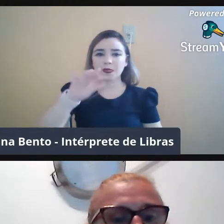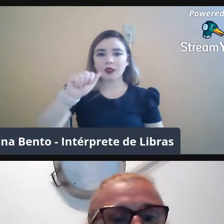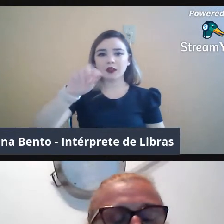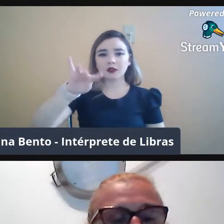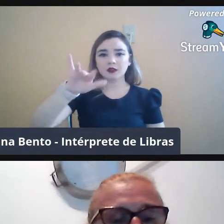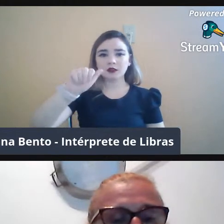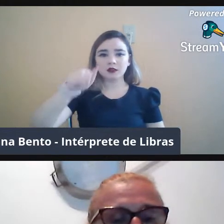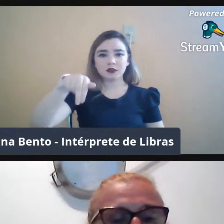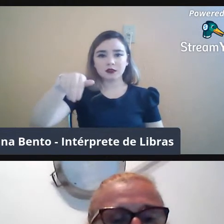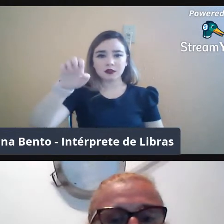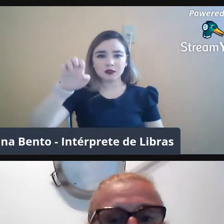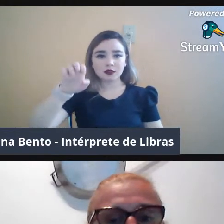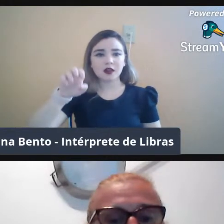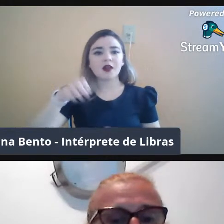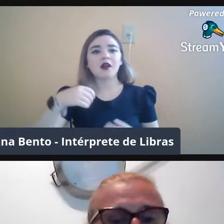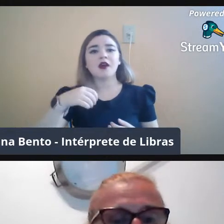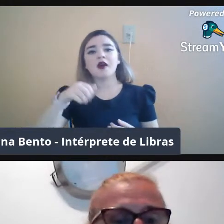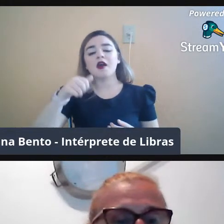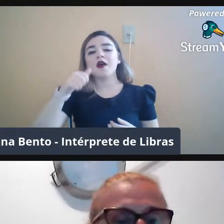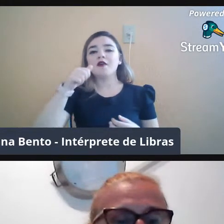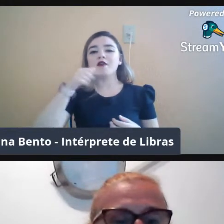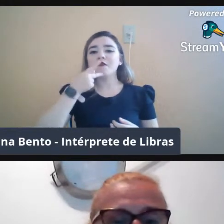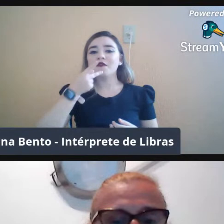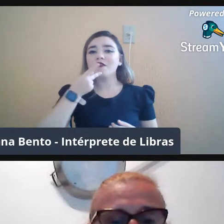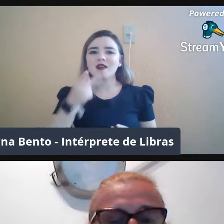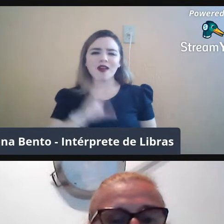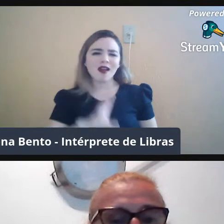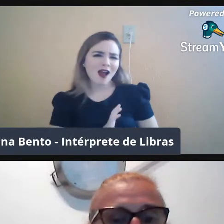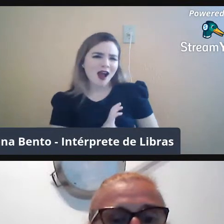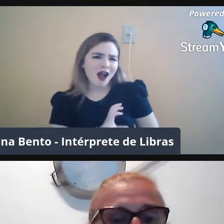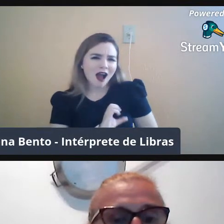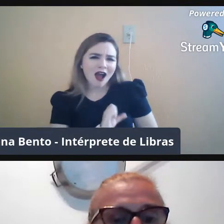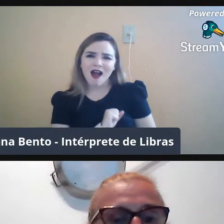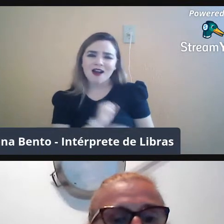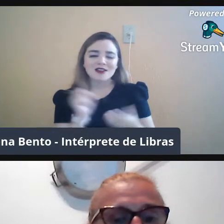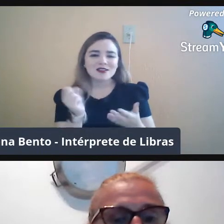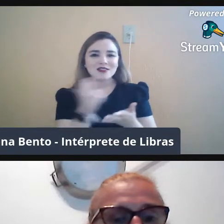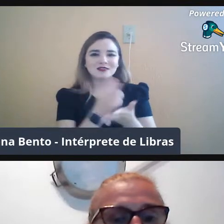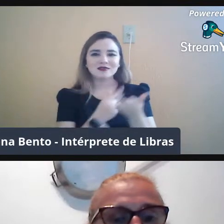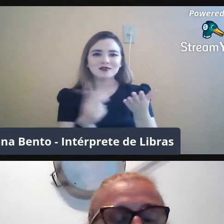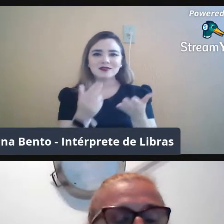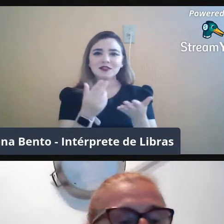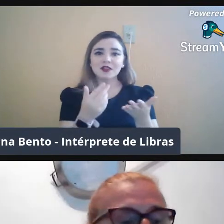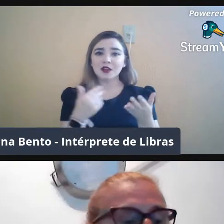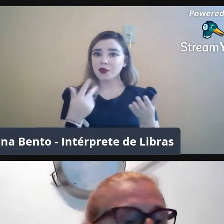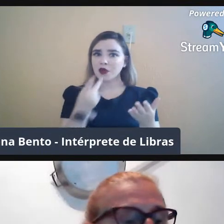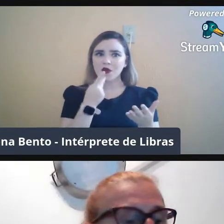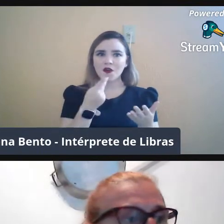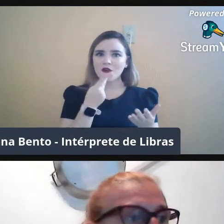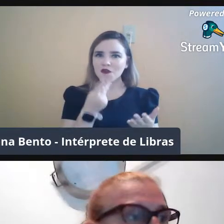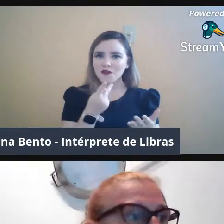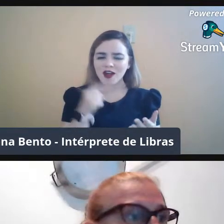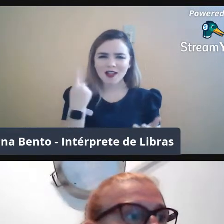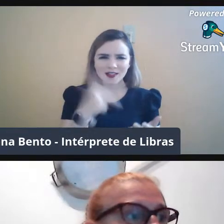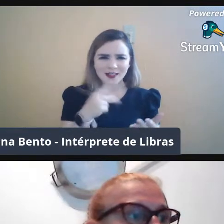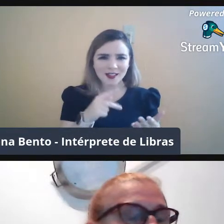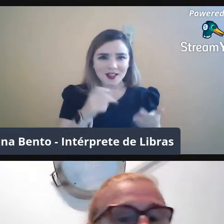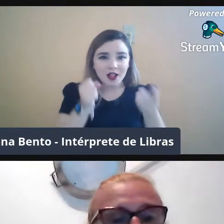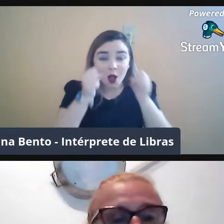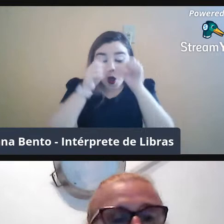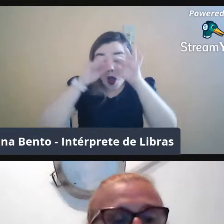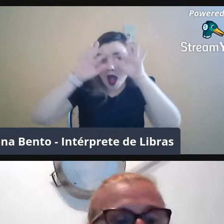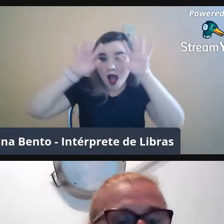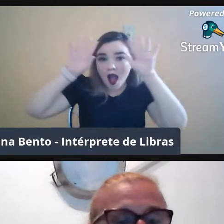ela é apaixonada pelo trabalho de um artista. Então, quando ela fala desse artista, ela tem brilho nos